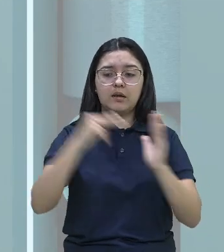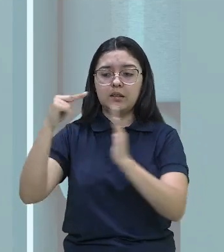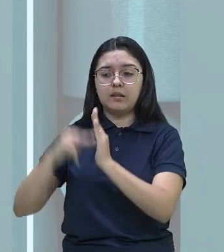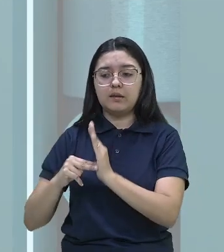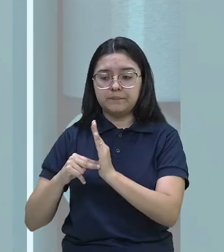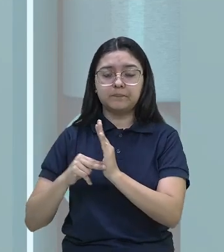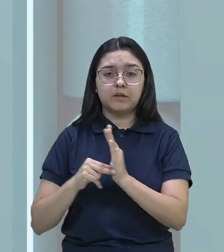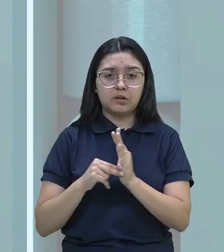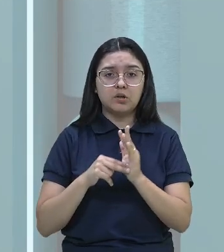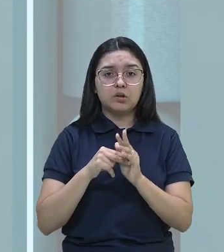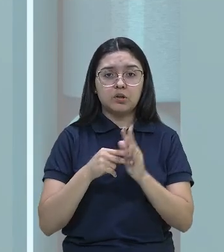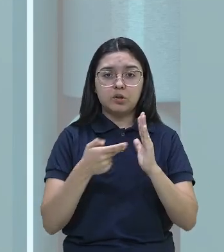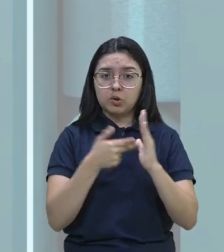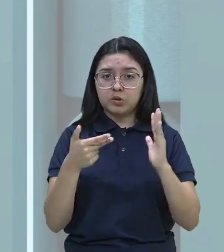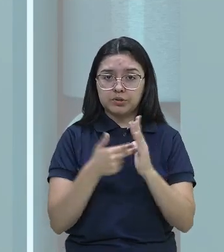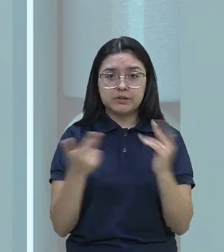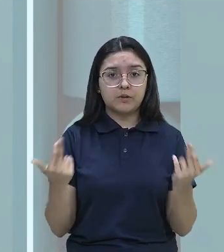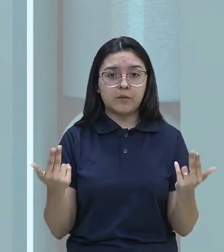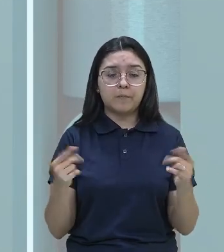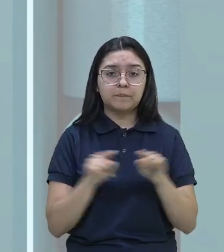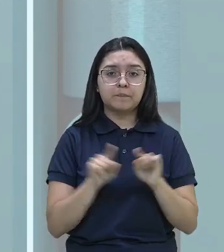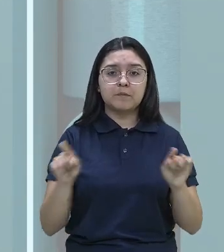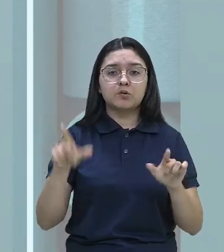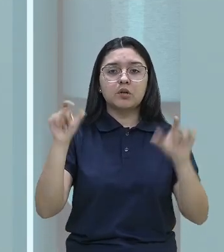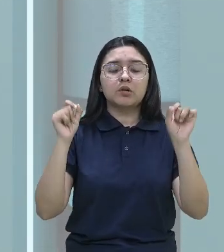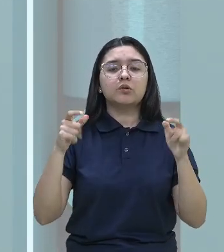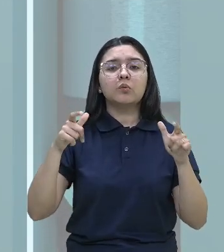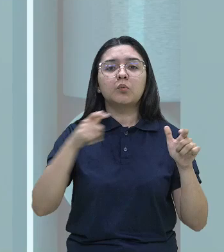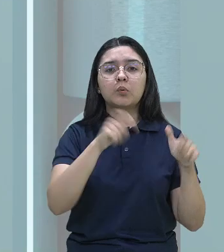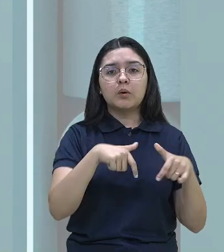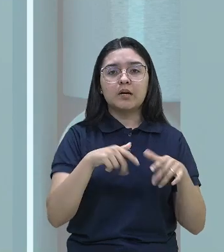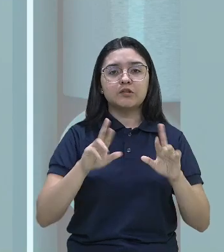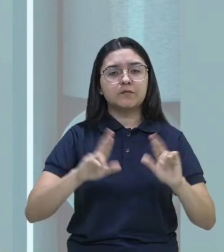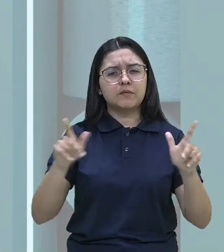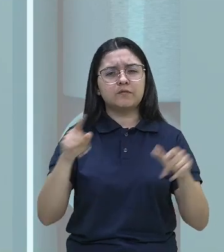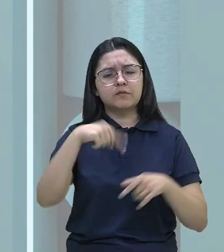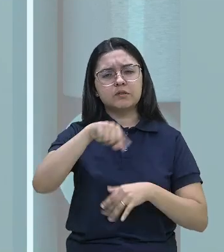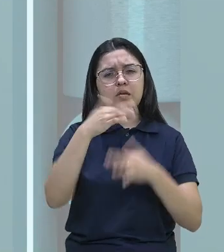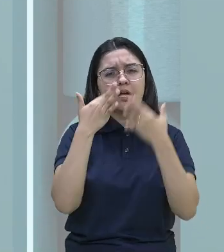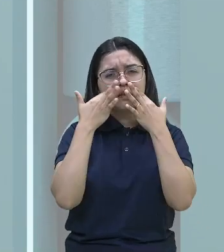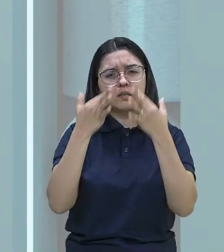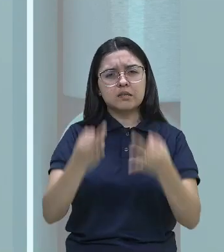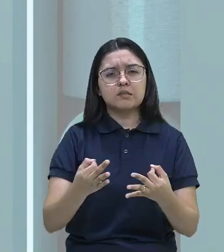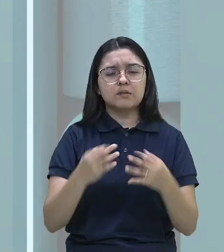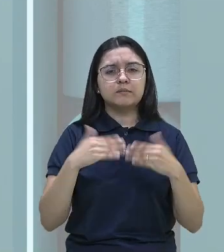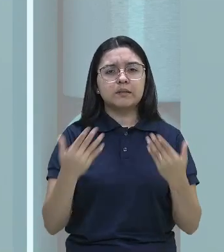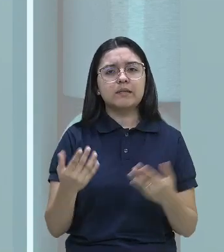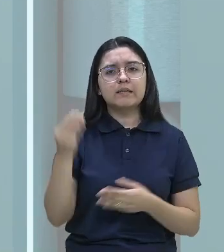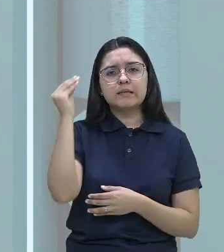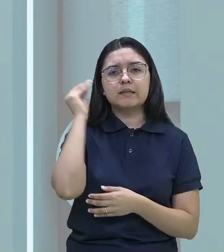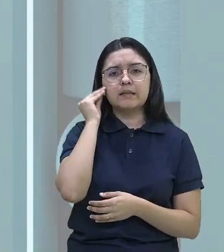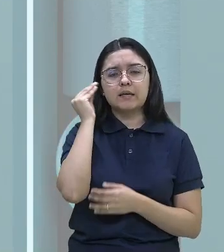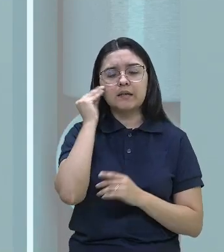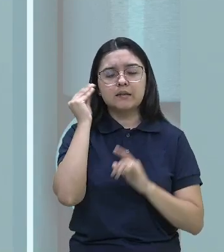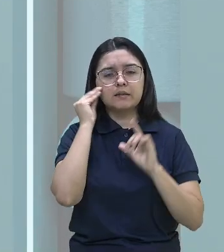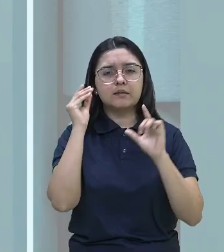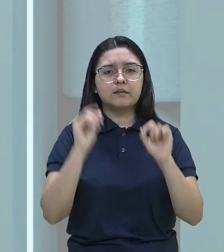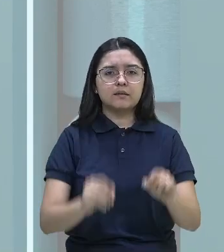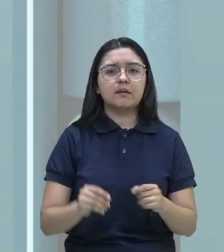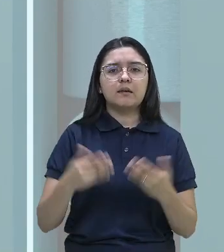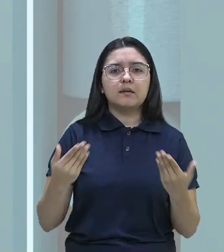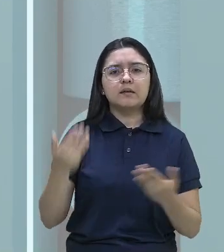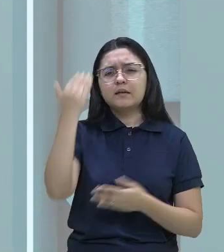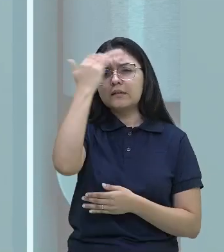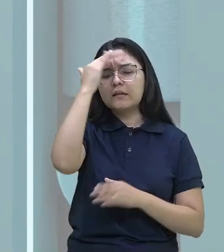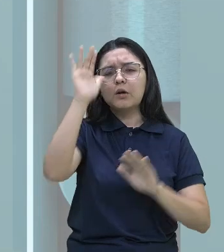Mas são de fontes diferentes. Eu quero que vocês prestem atenção e tentem captar qual é a notícia